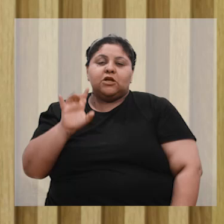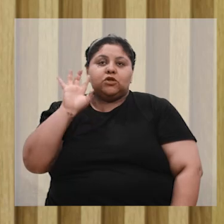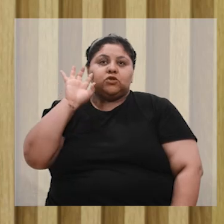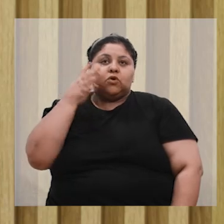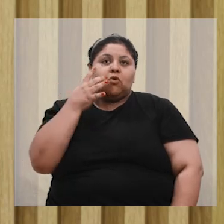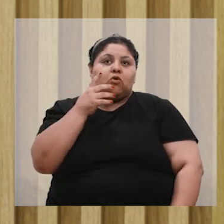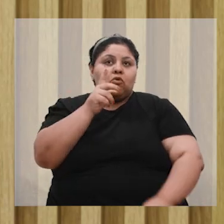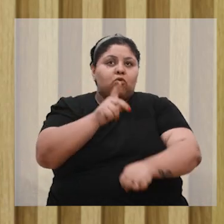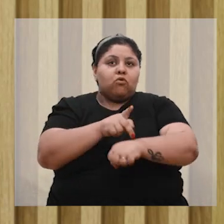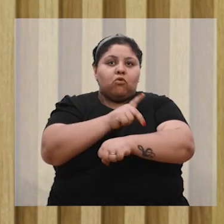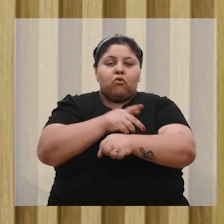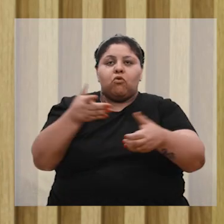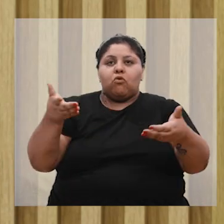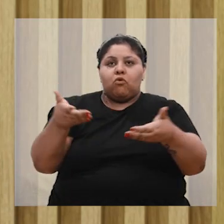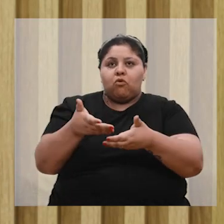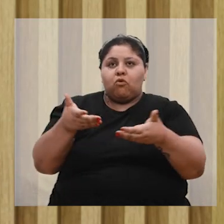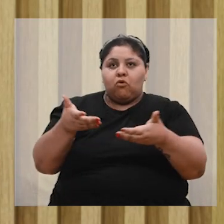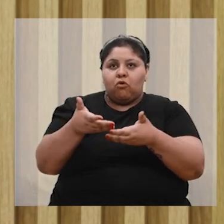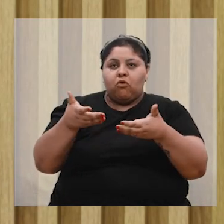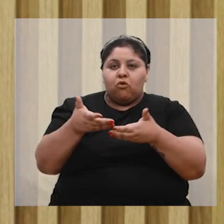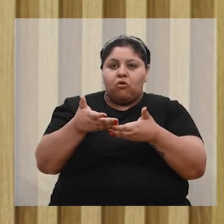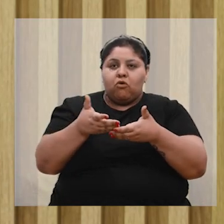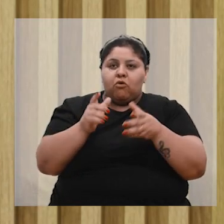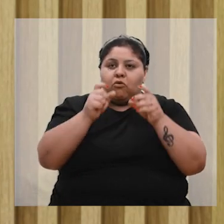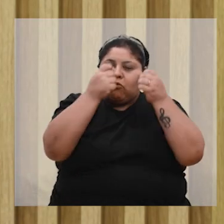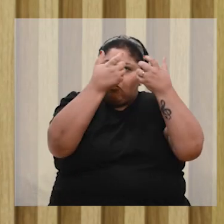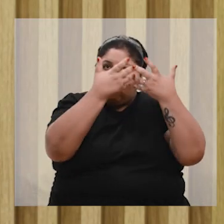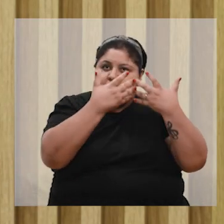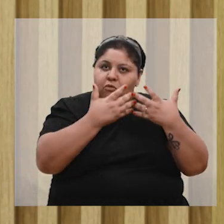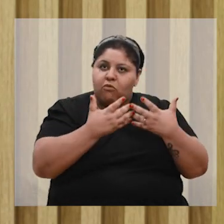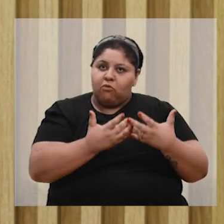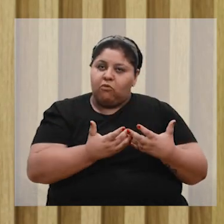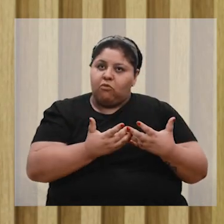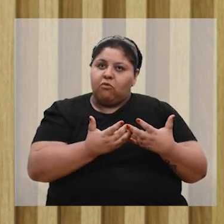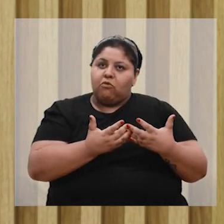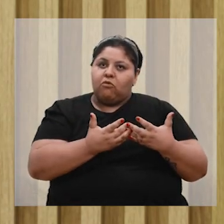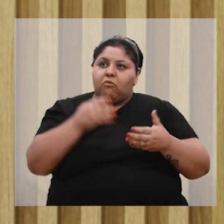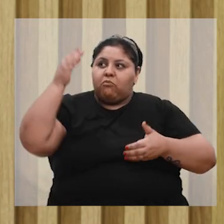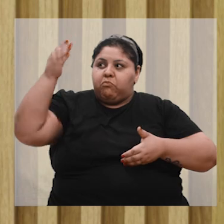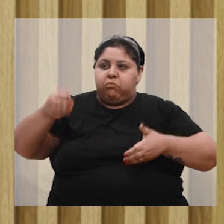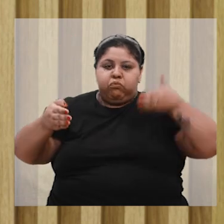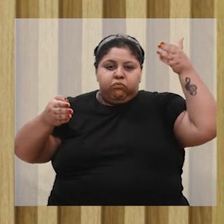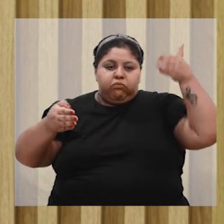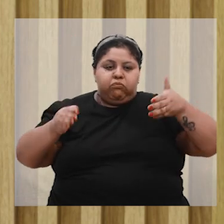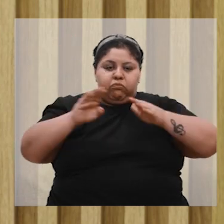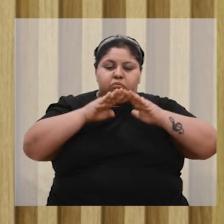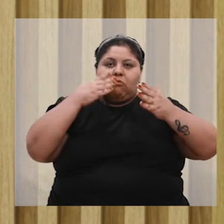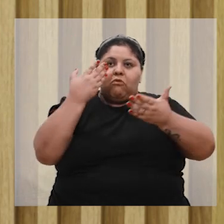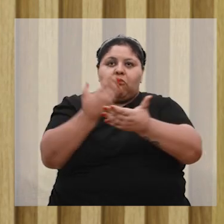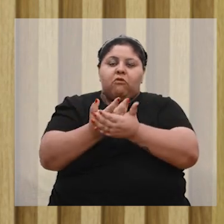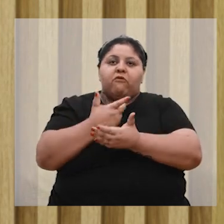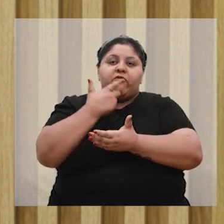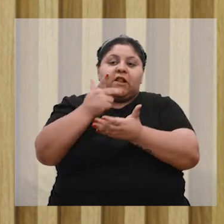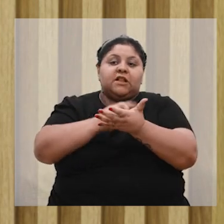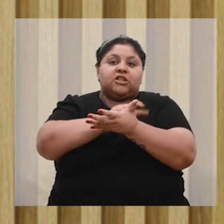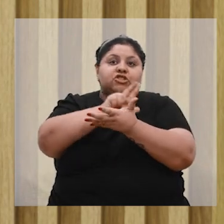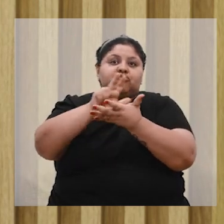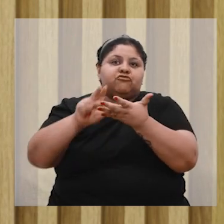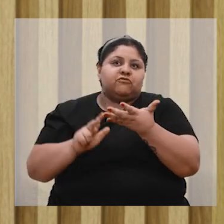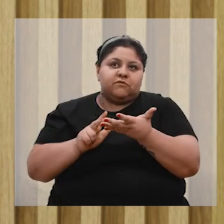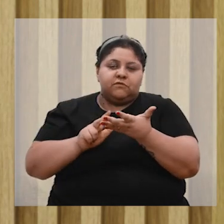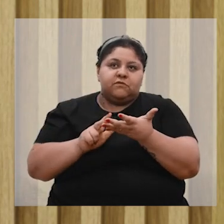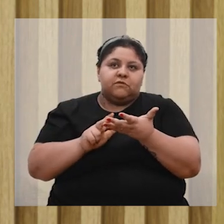A gente viu então, no final do primeiro bloco, um pedacinho do filme Entre os Muros da Escola, falando sobre a diversidade.